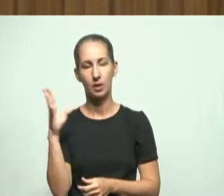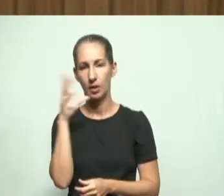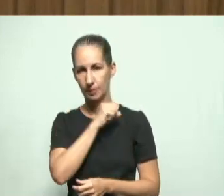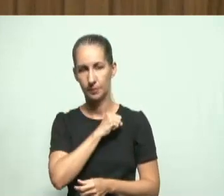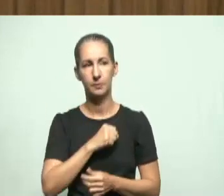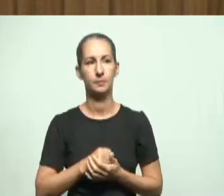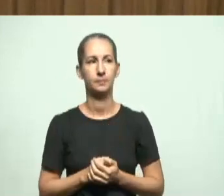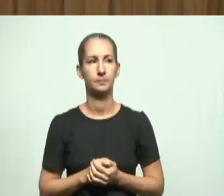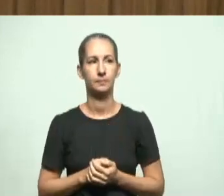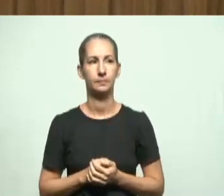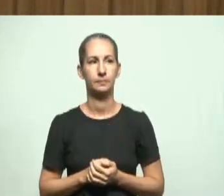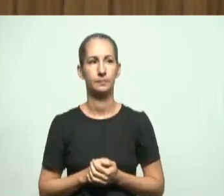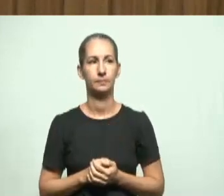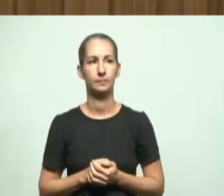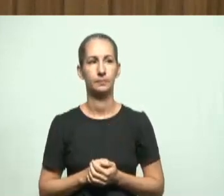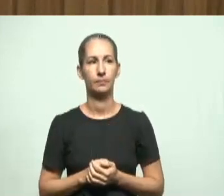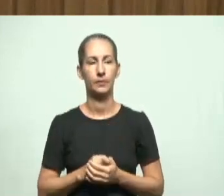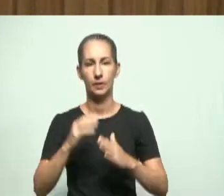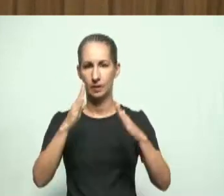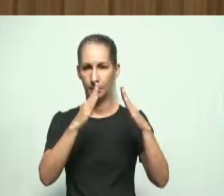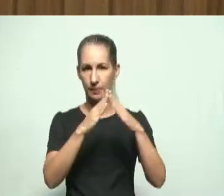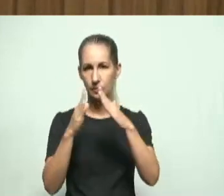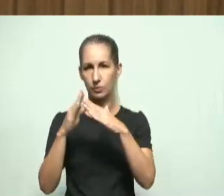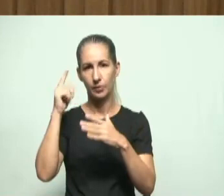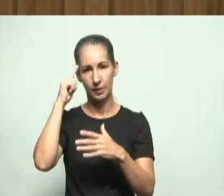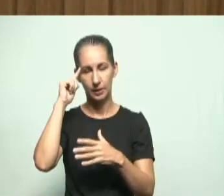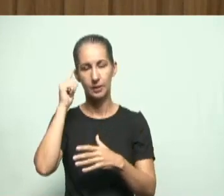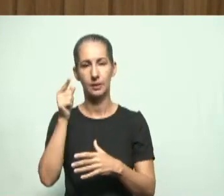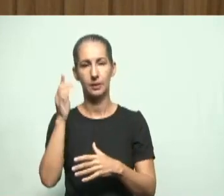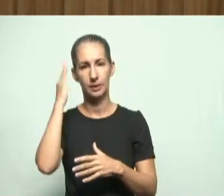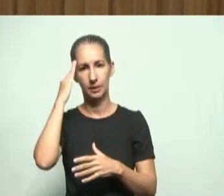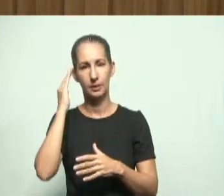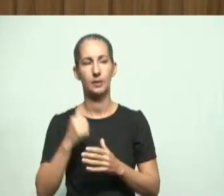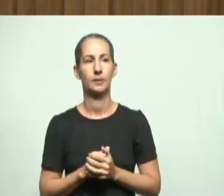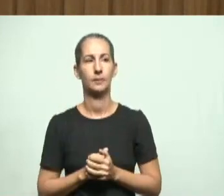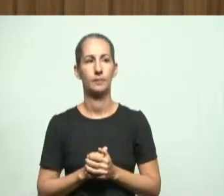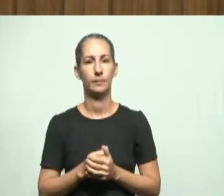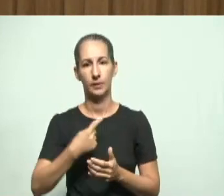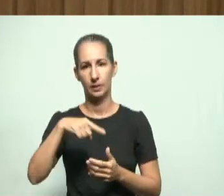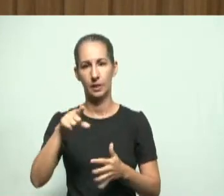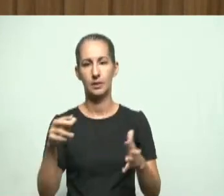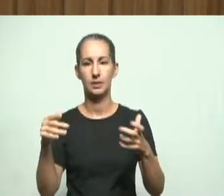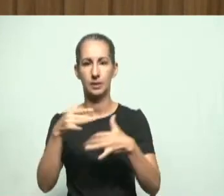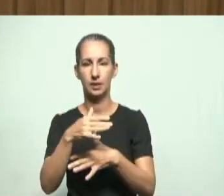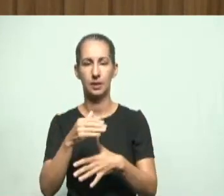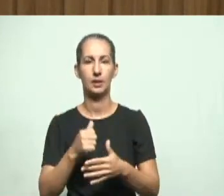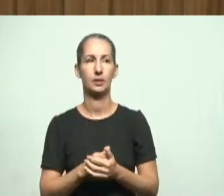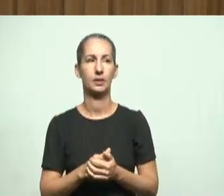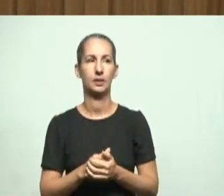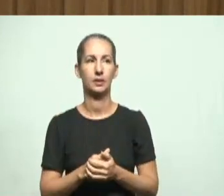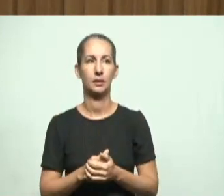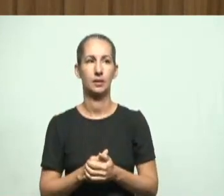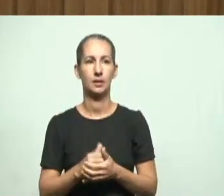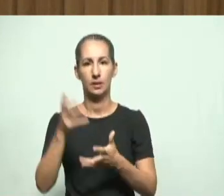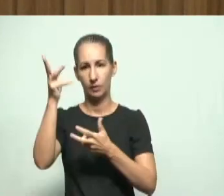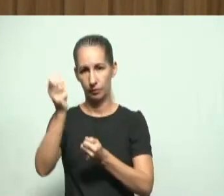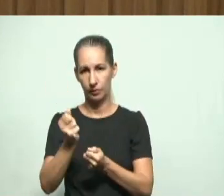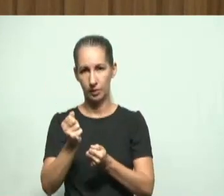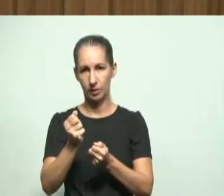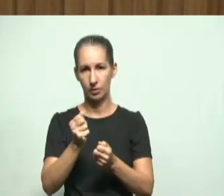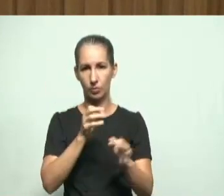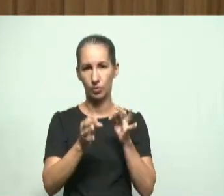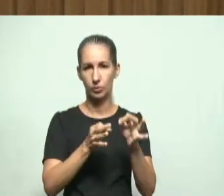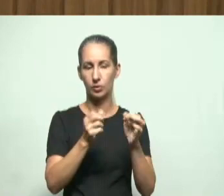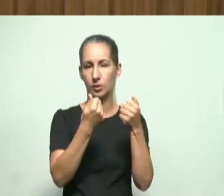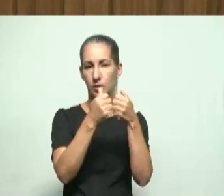senhor presidente, para que o povo que está nos assistindo até compreenda, a cidade de Natal vai pegar de volta o controle do transporte público.